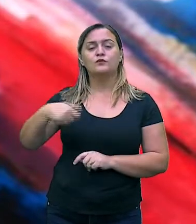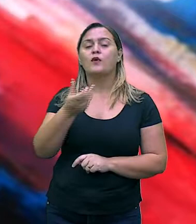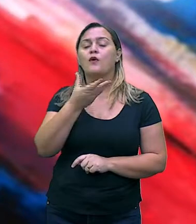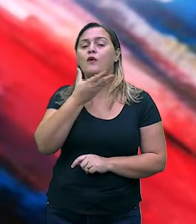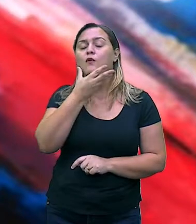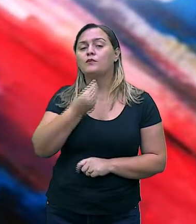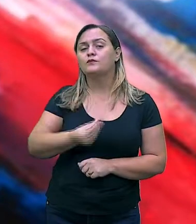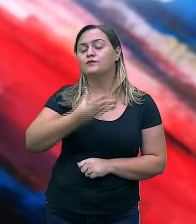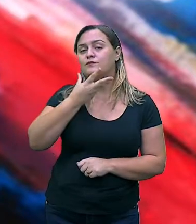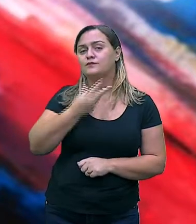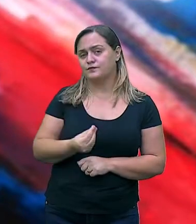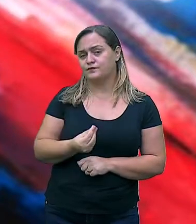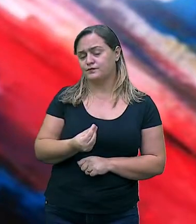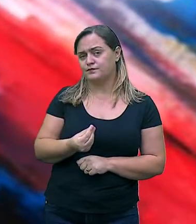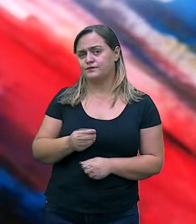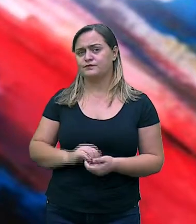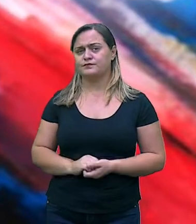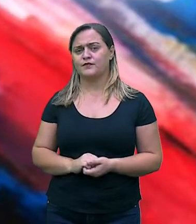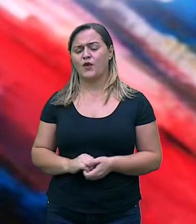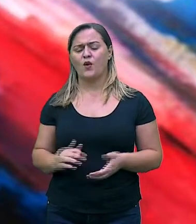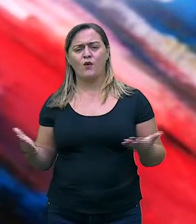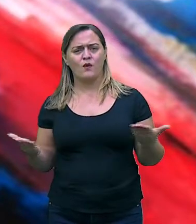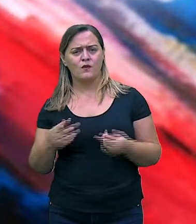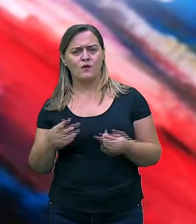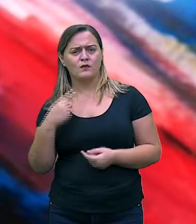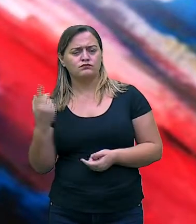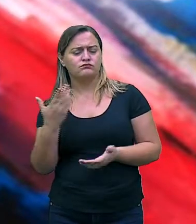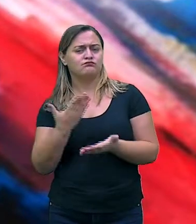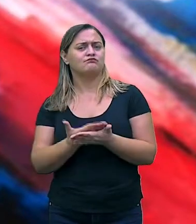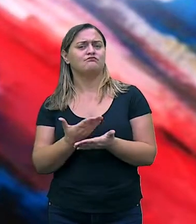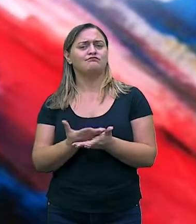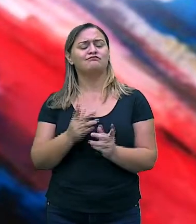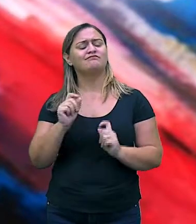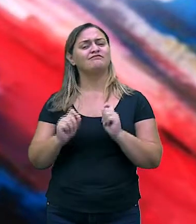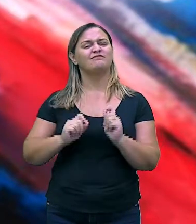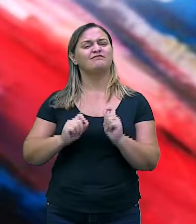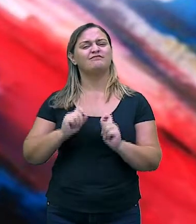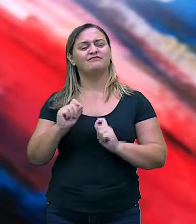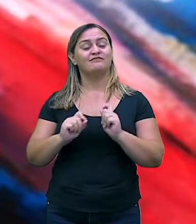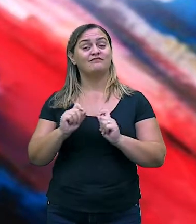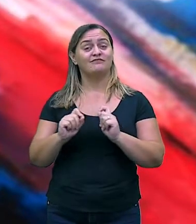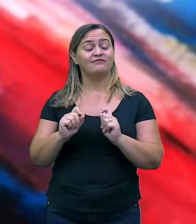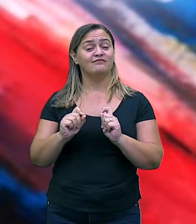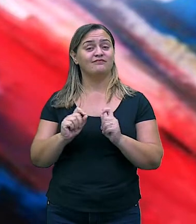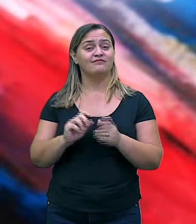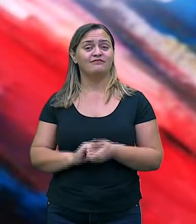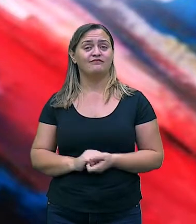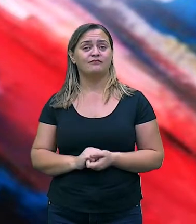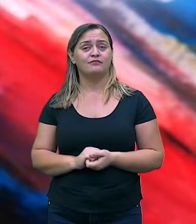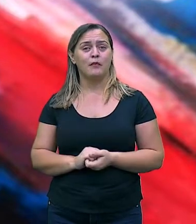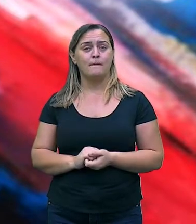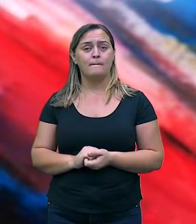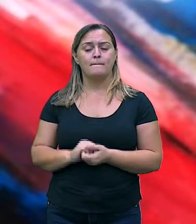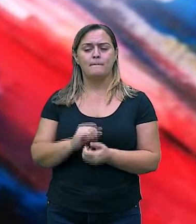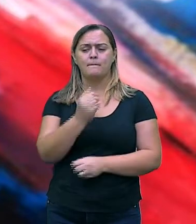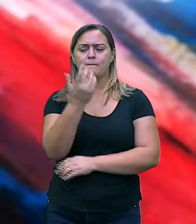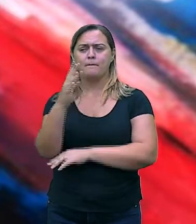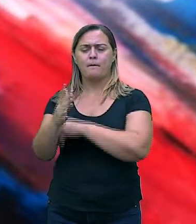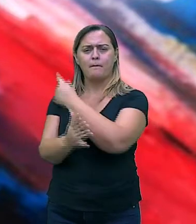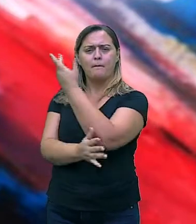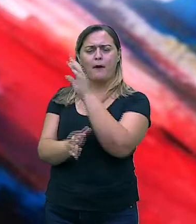vocês, dentro não só dessa, mas de várias outras aulas. Nós estaremos falando sobre o paisagismo, sobre a